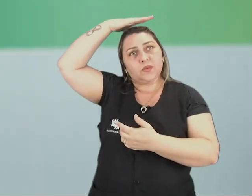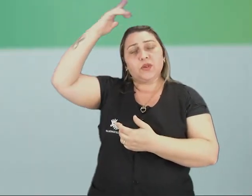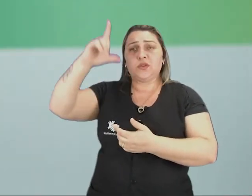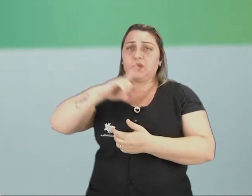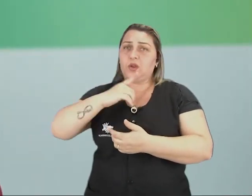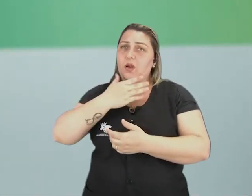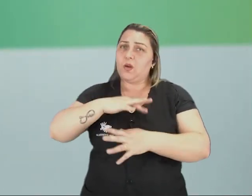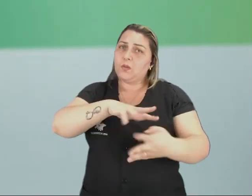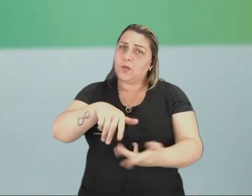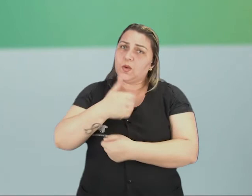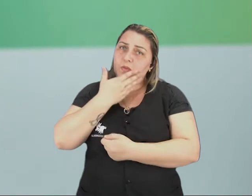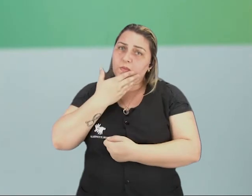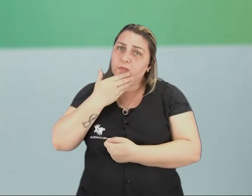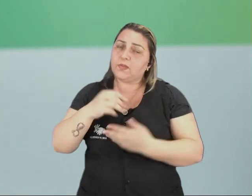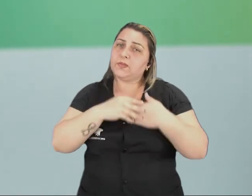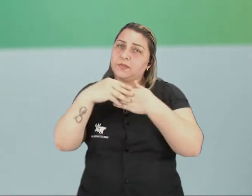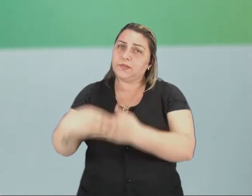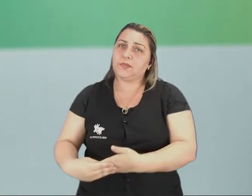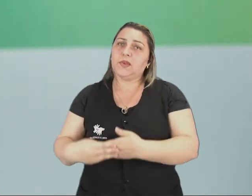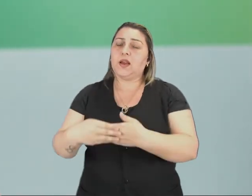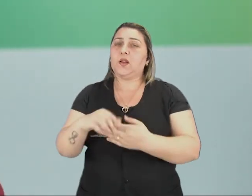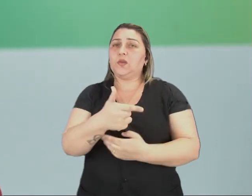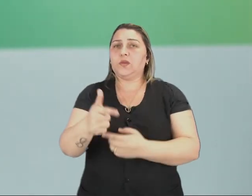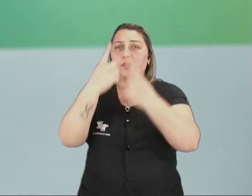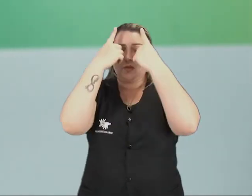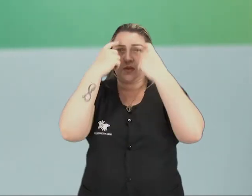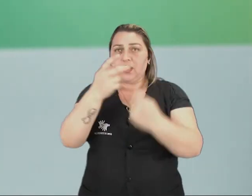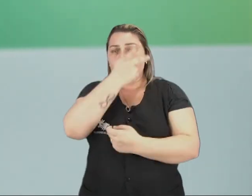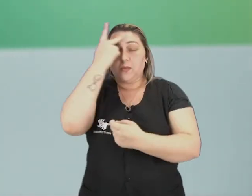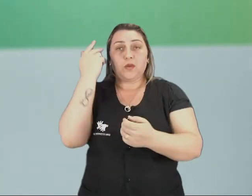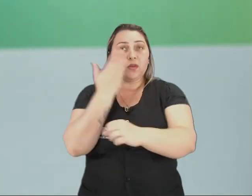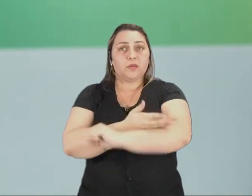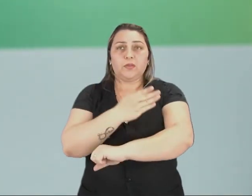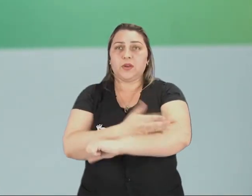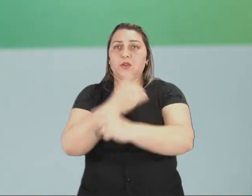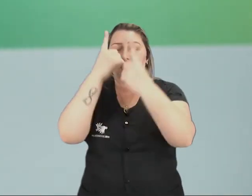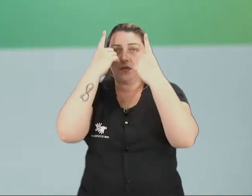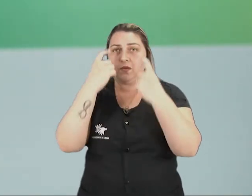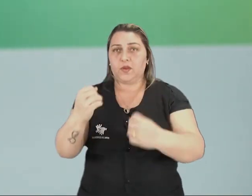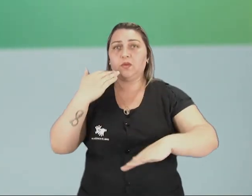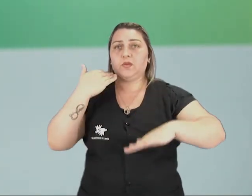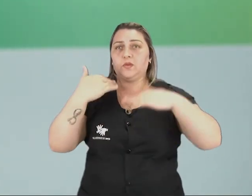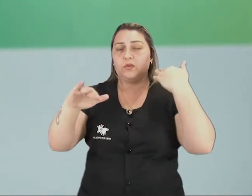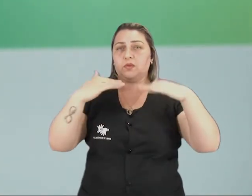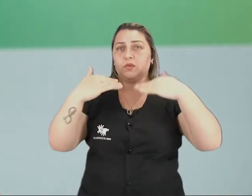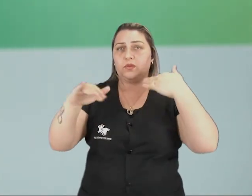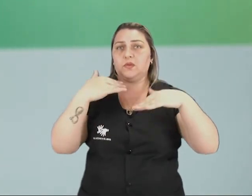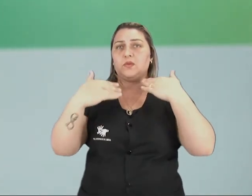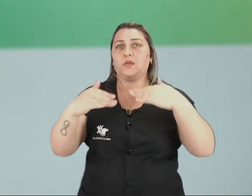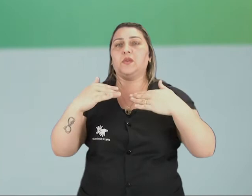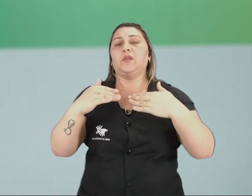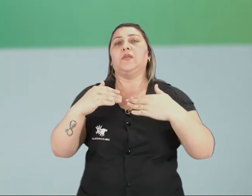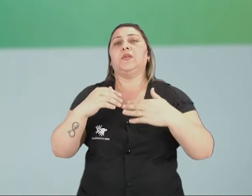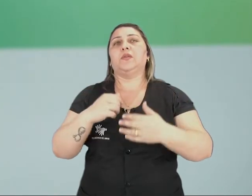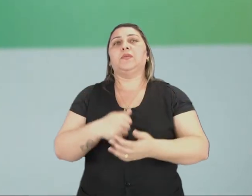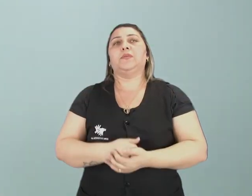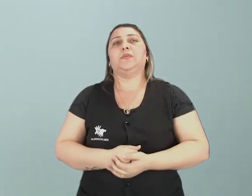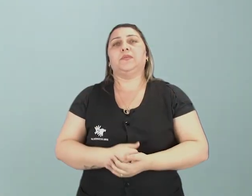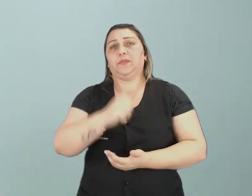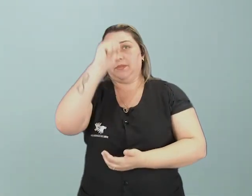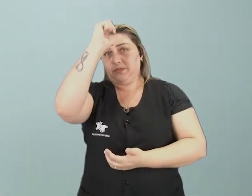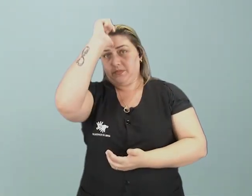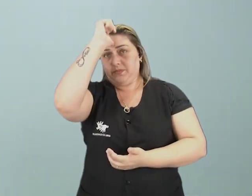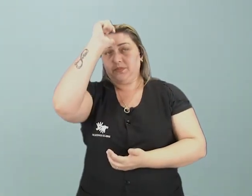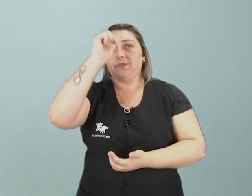um mundo melhor, leva aí com a não violência, as pessoas não praticavam a violência nos movimentos de resistência da